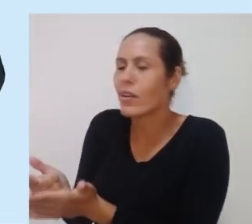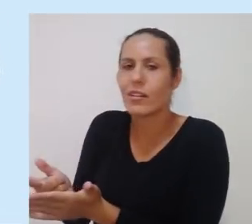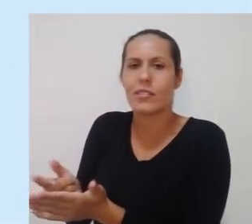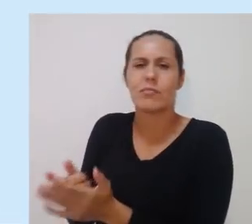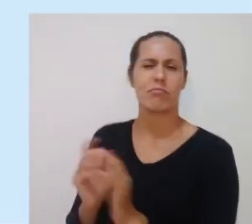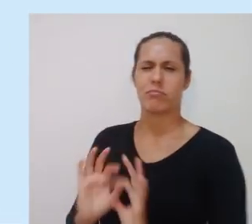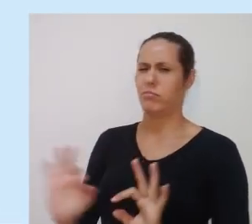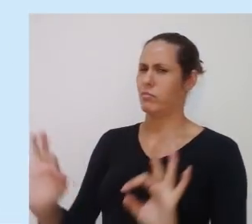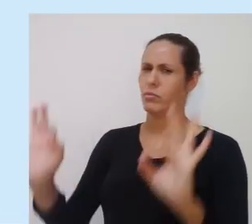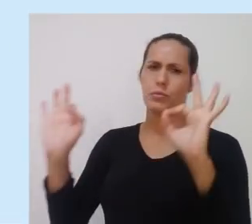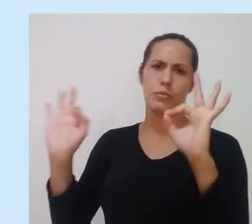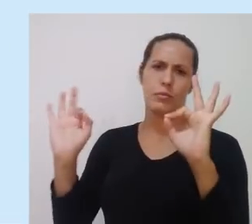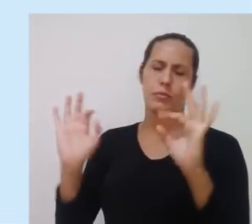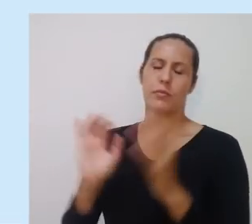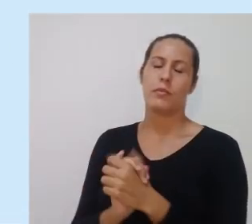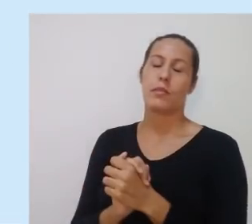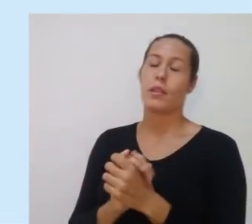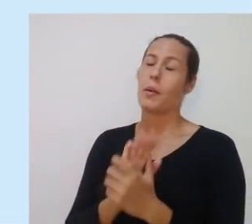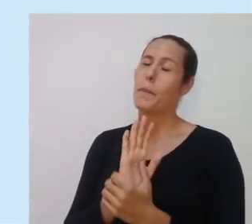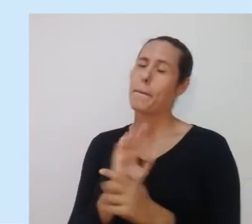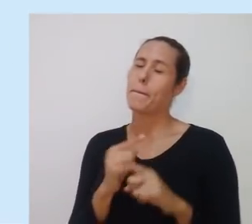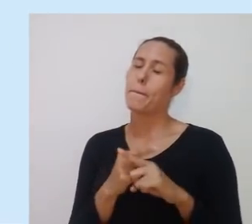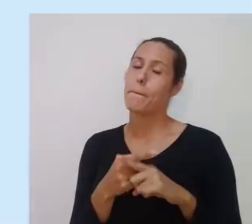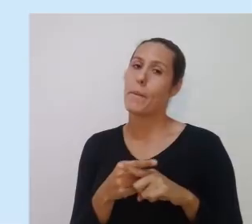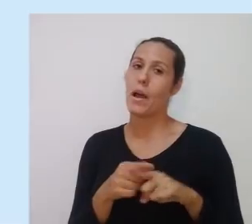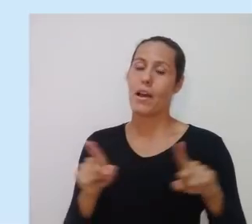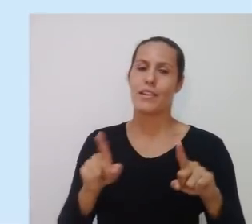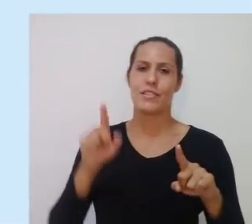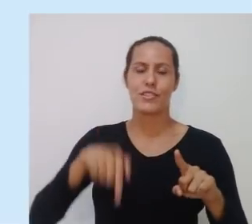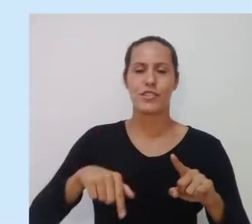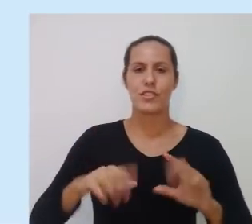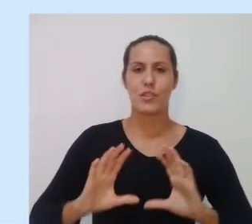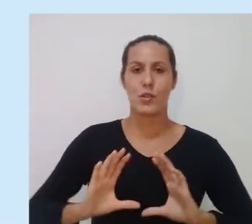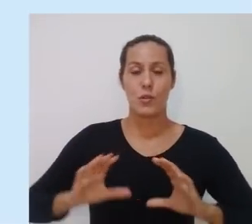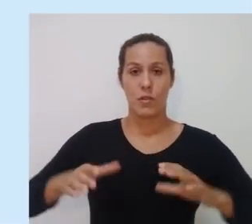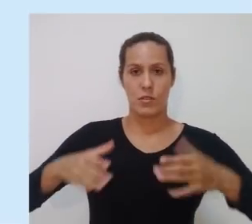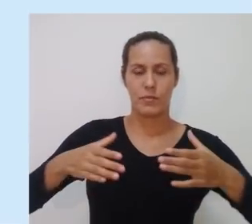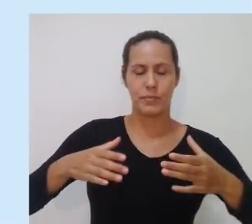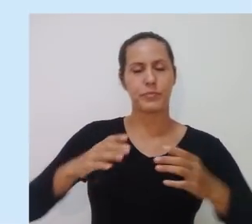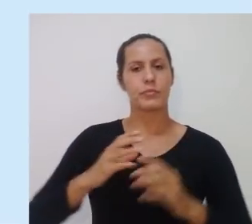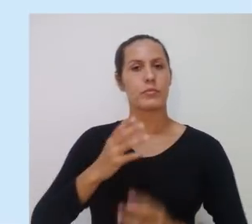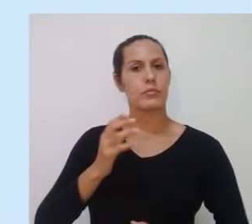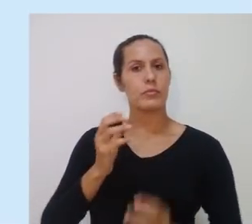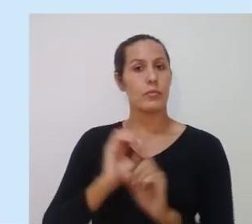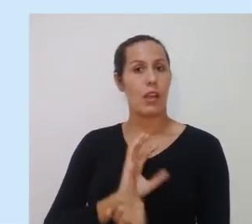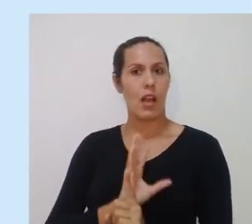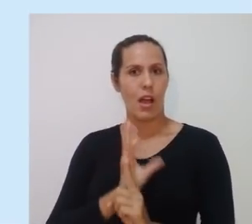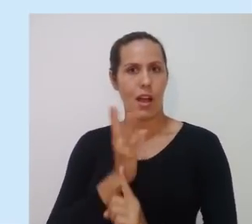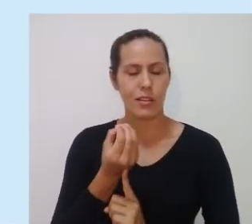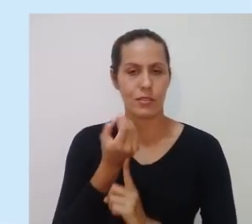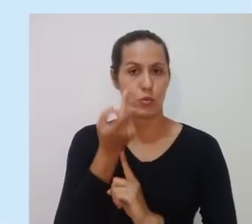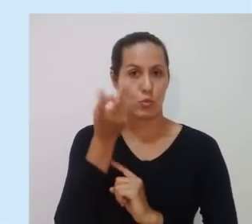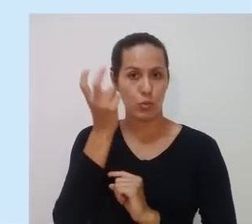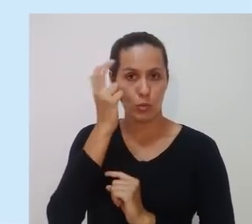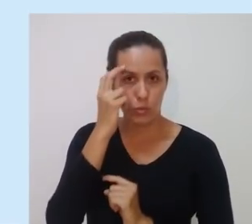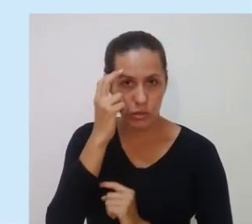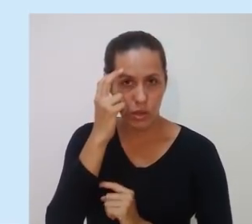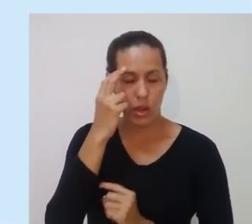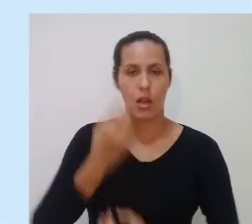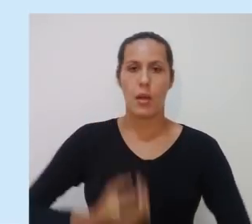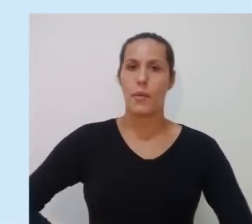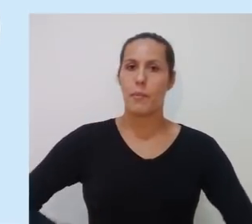corre lá para comprar o livro novo daquele autor. Maravilha! Só que movimento